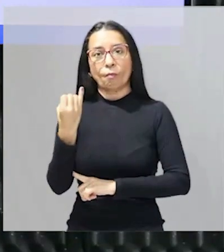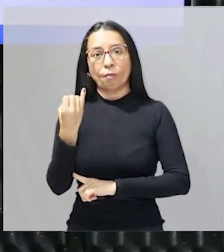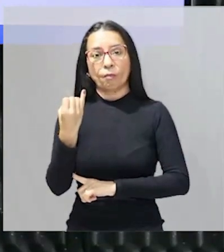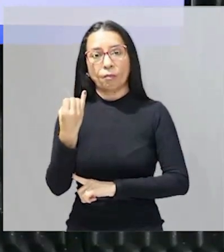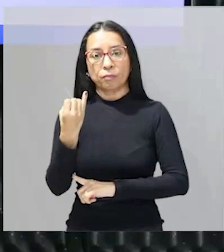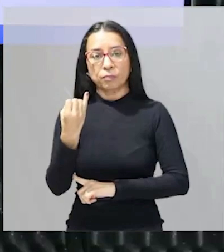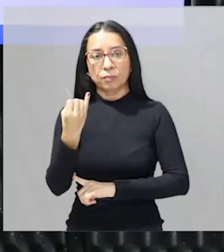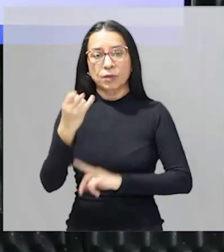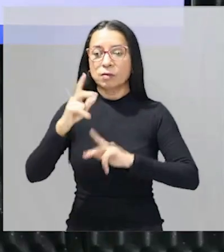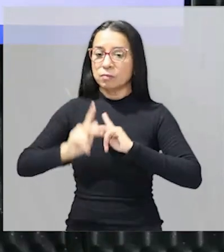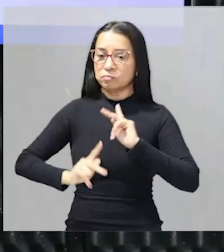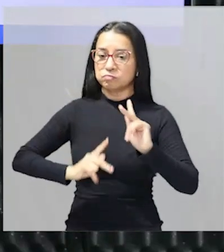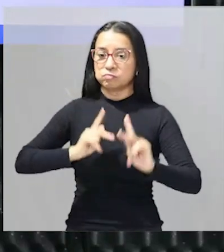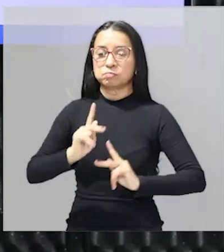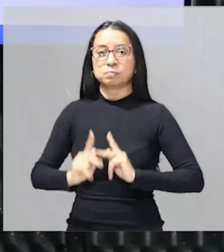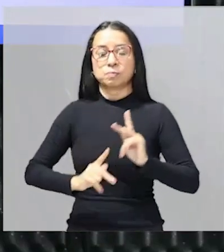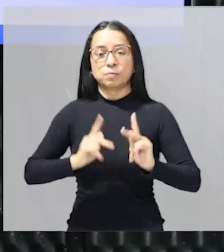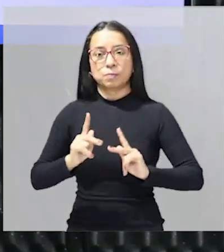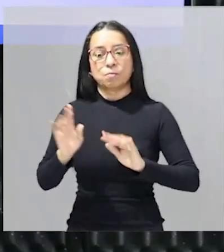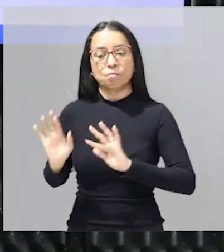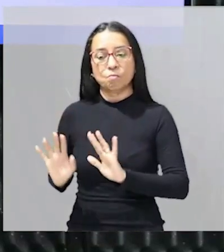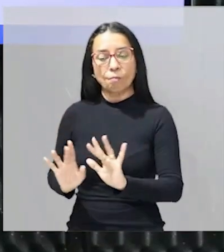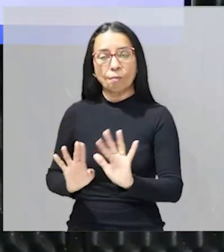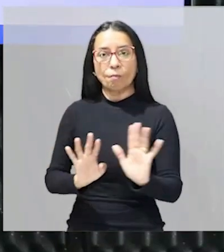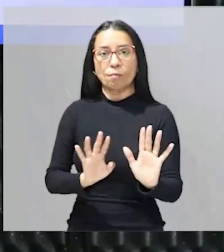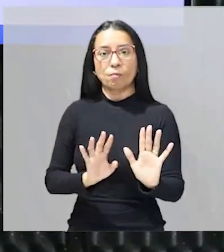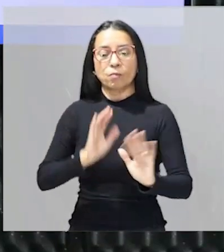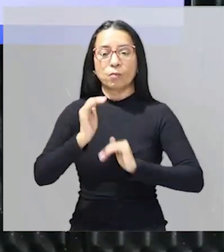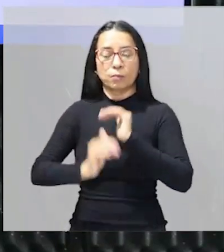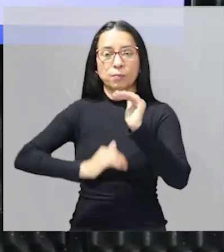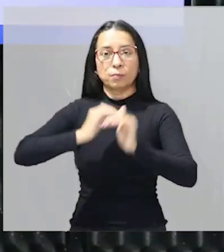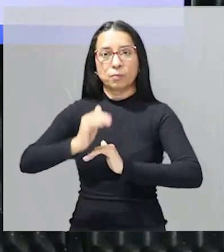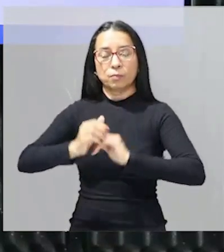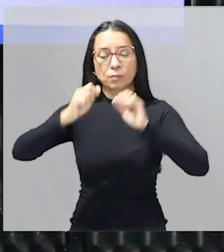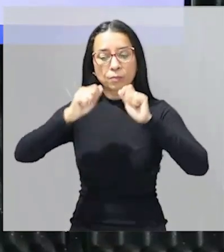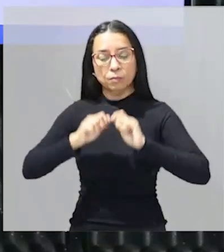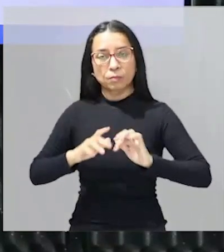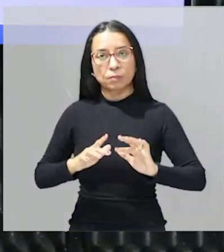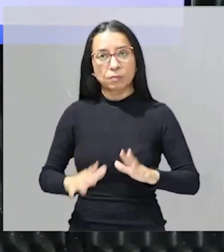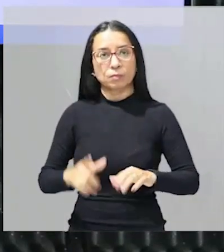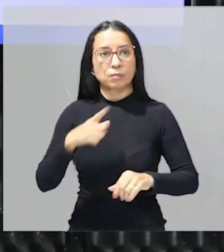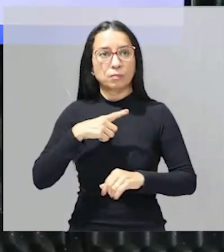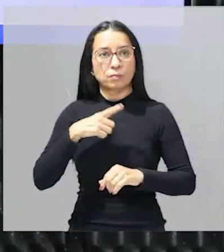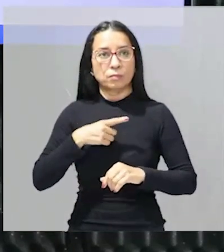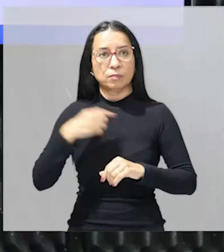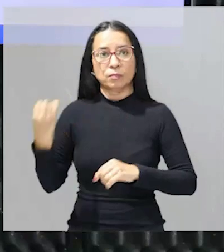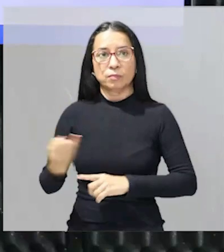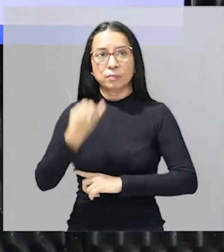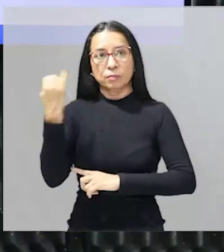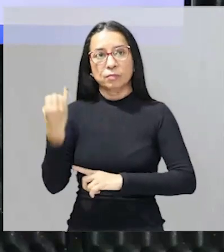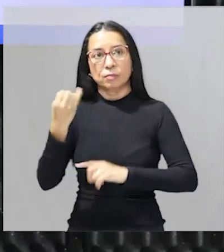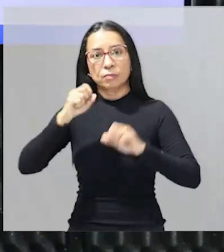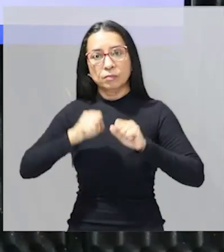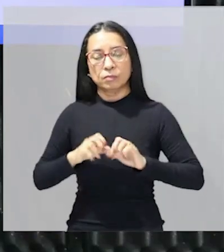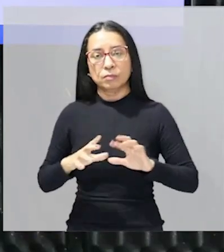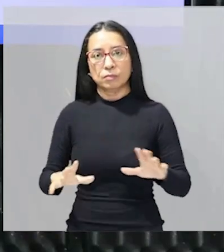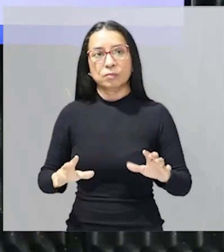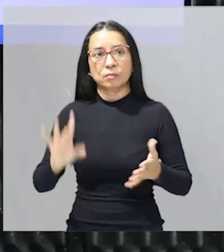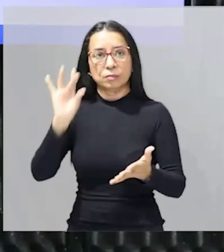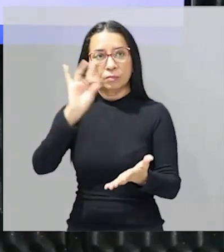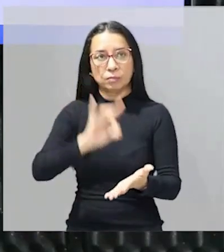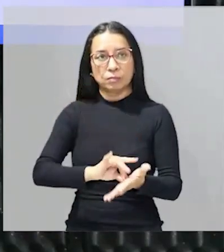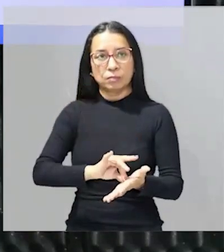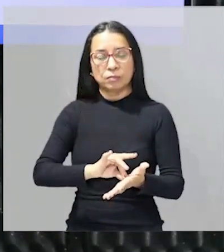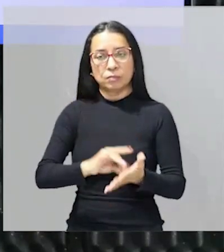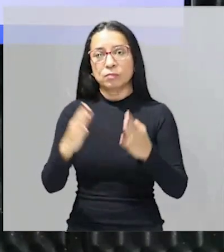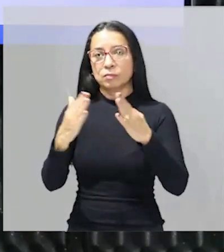para povoar. É um processo de colonização que está tendo uma importância de ocupação efetiva.